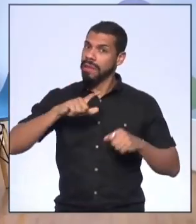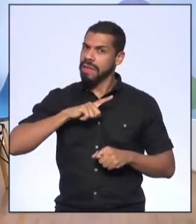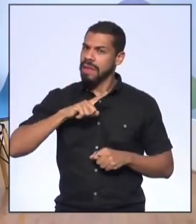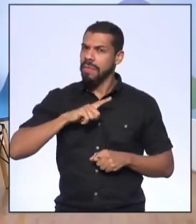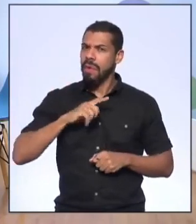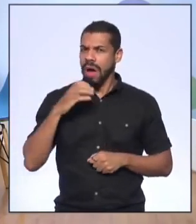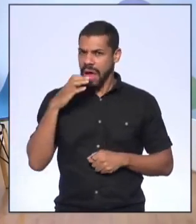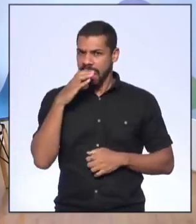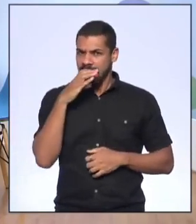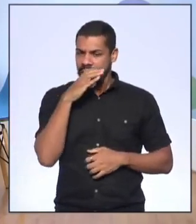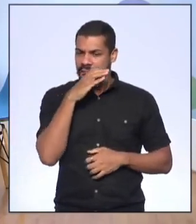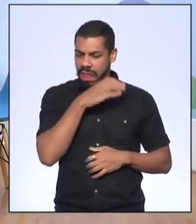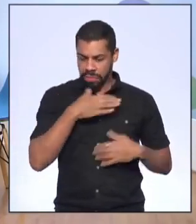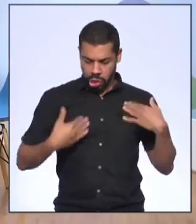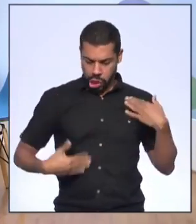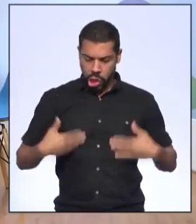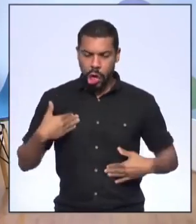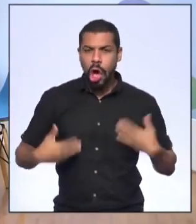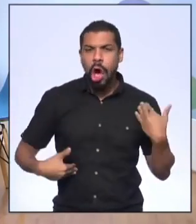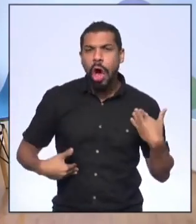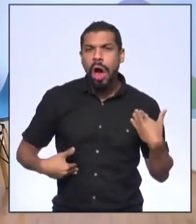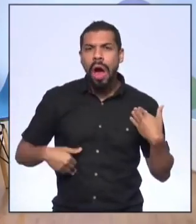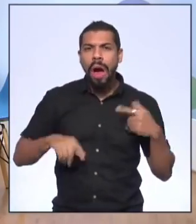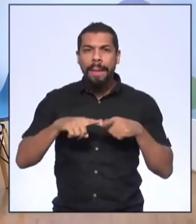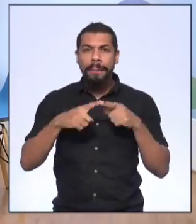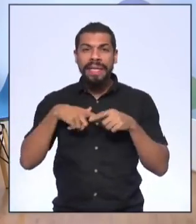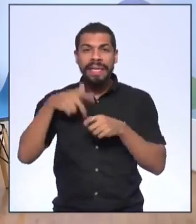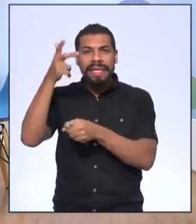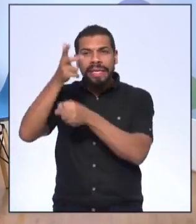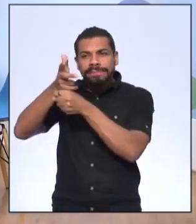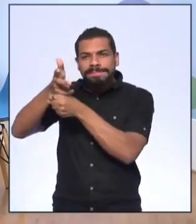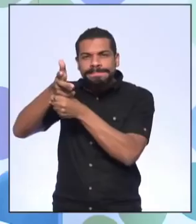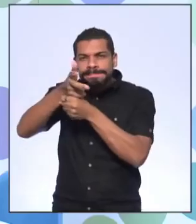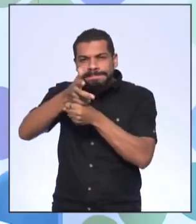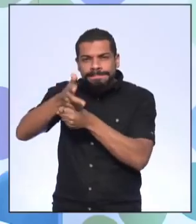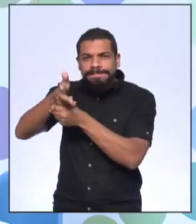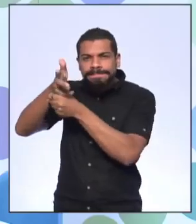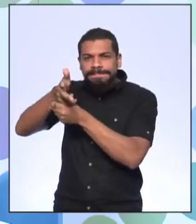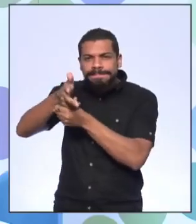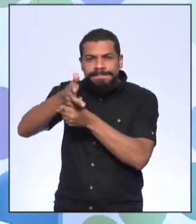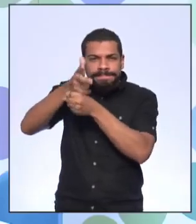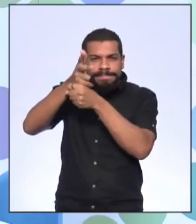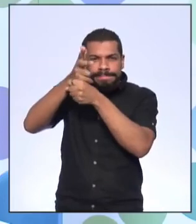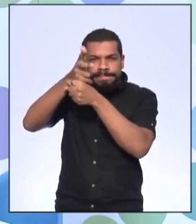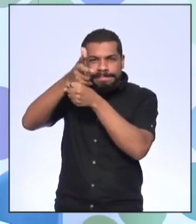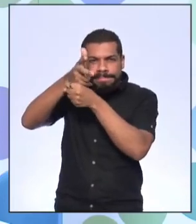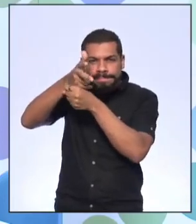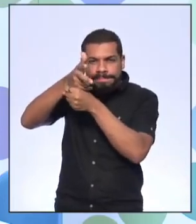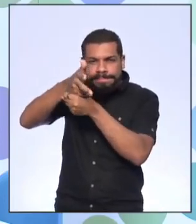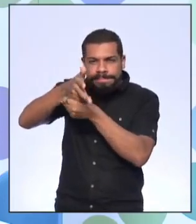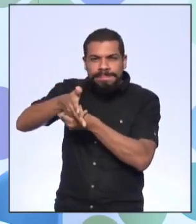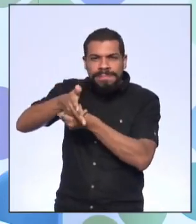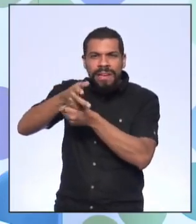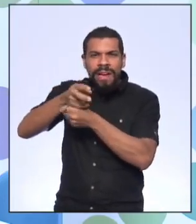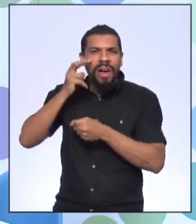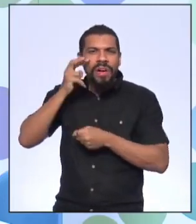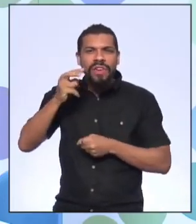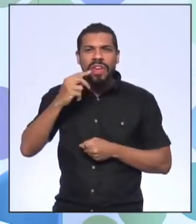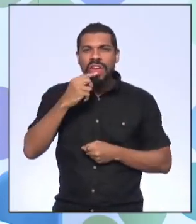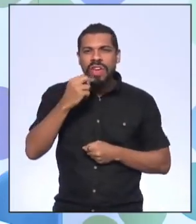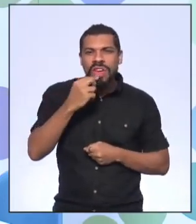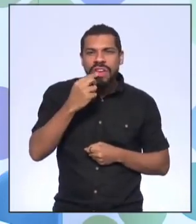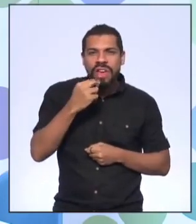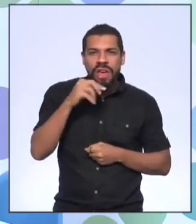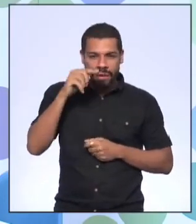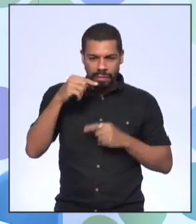tá? Existem algumas câmeras, né, que enxergam esse infravermelho, né? Aí, no caso, aqueles desenhos que a gente vê na internet, que é a parte mais avermelhada,